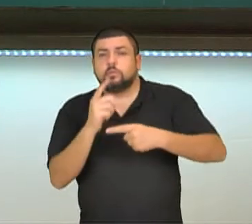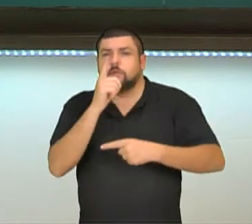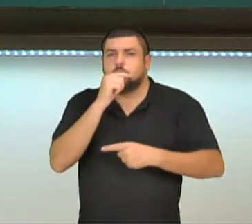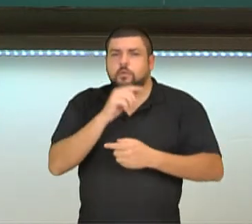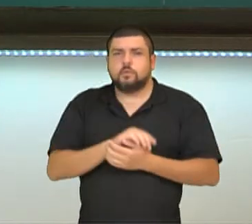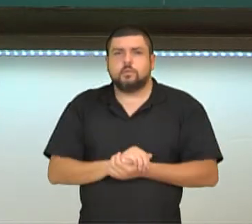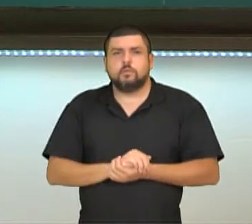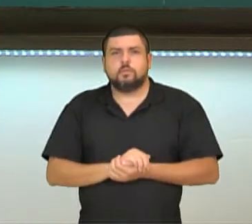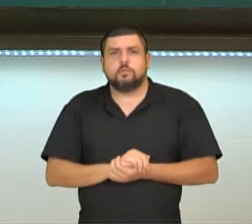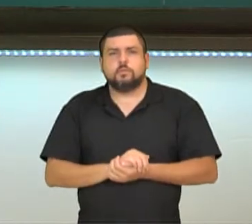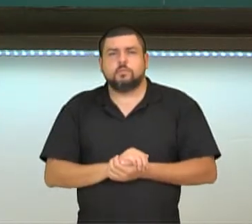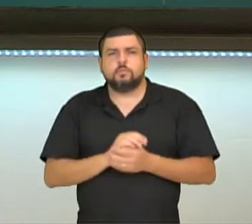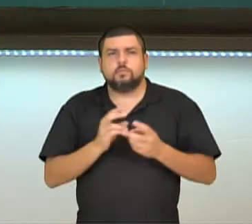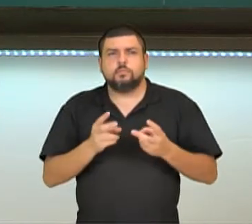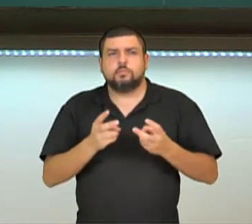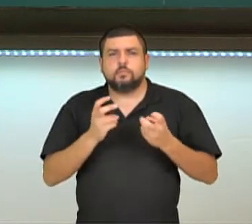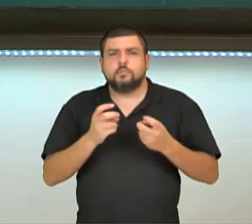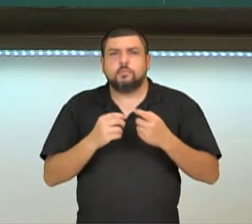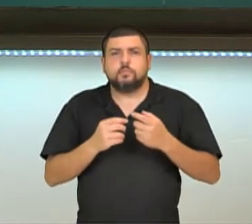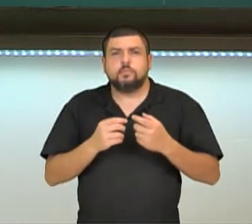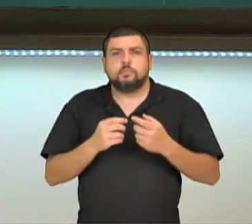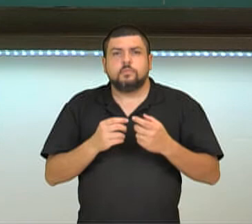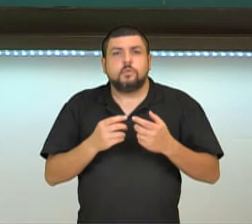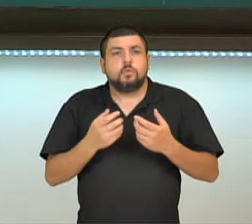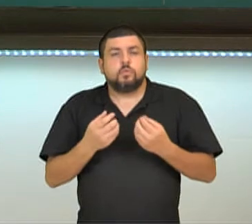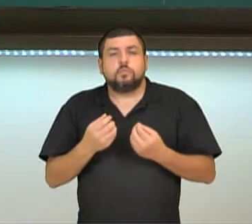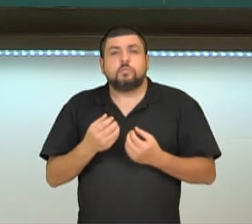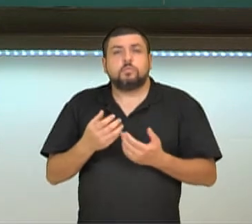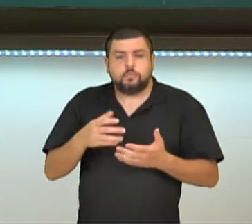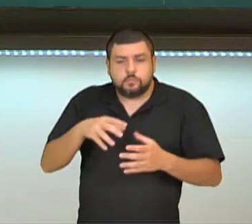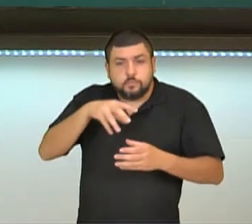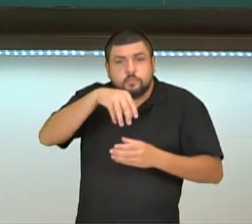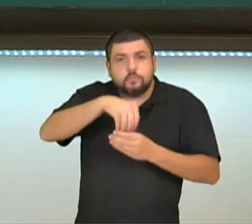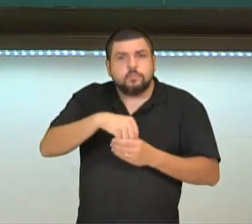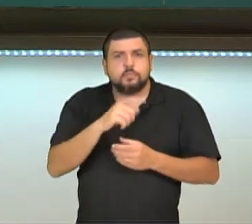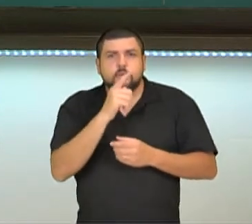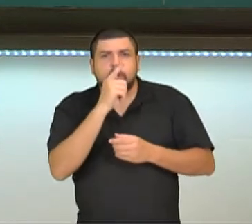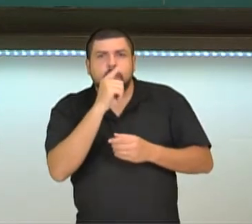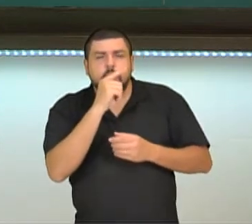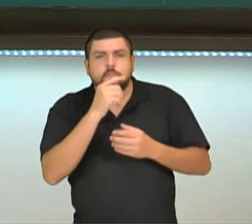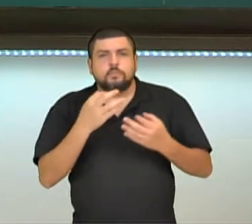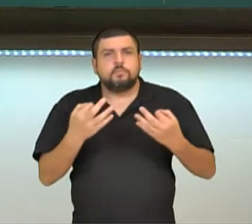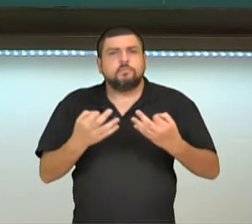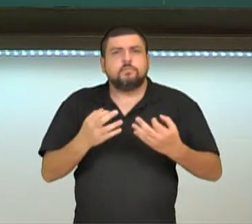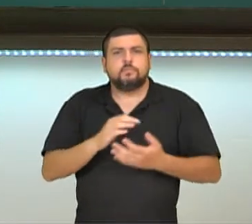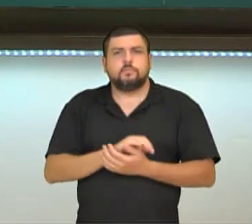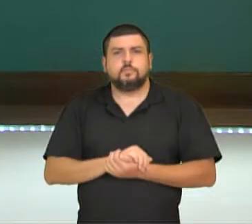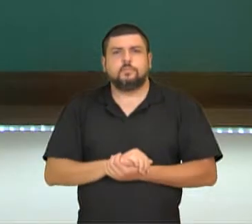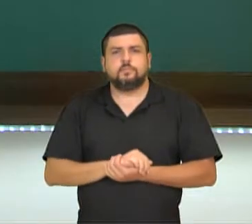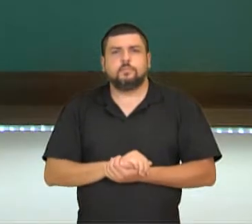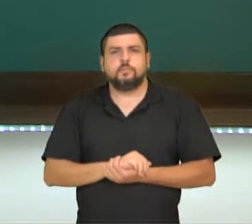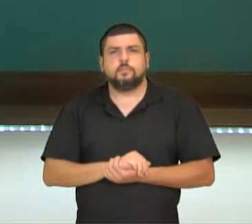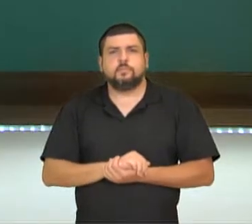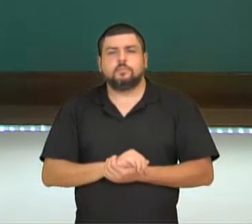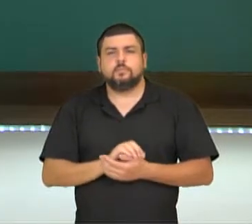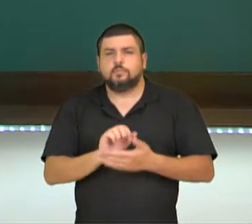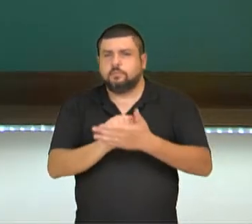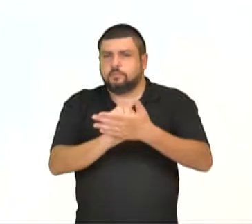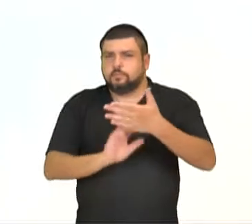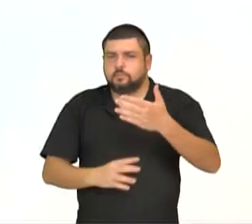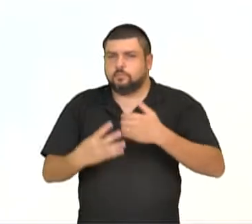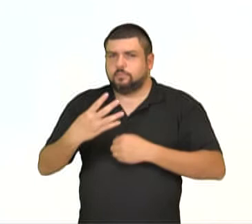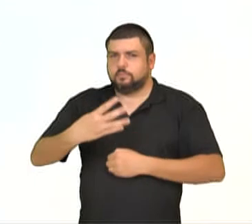água. Vejam quanta água esses alimentos têm quando cozidos, né? Atividade